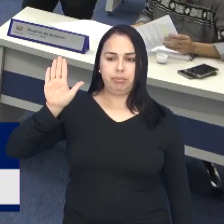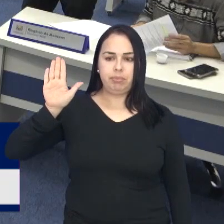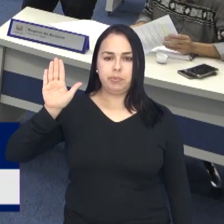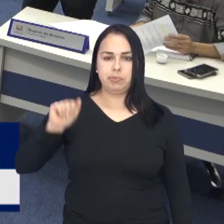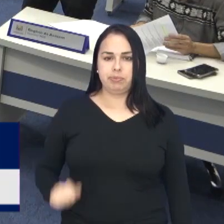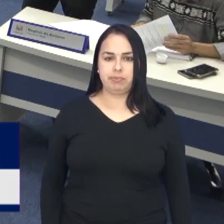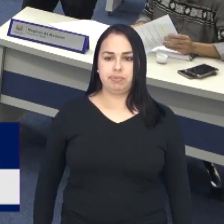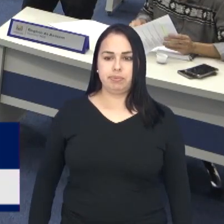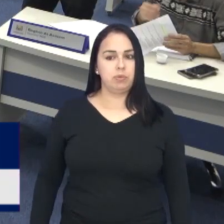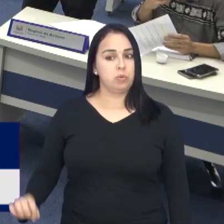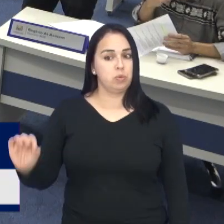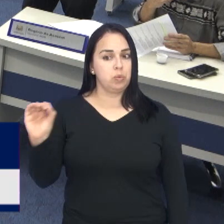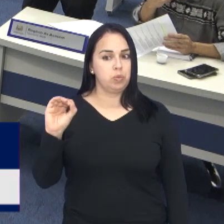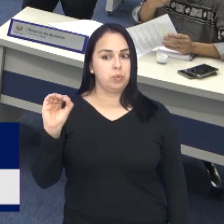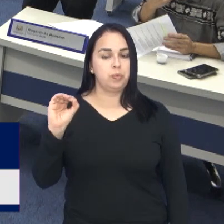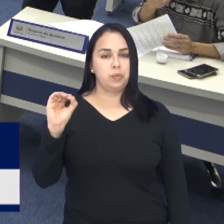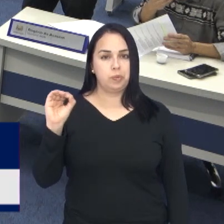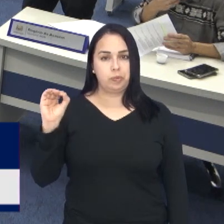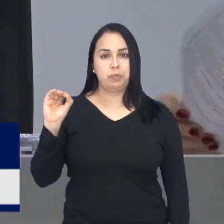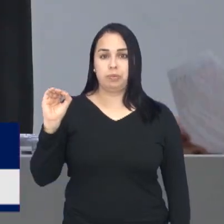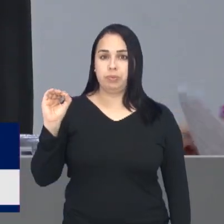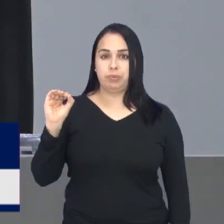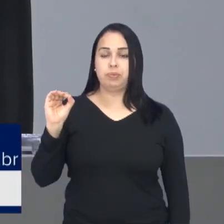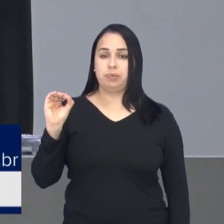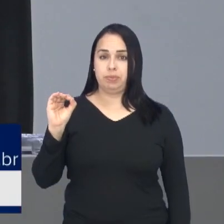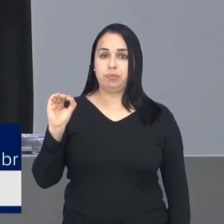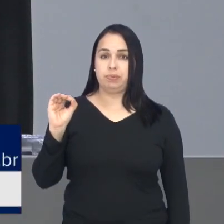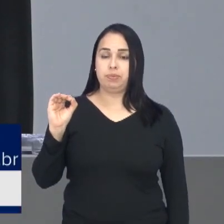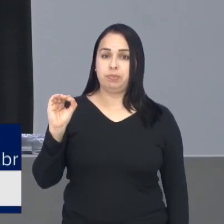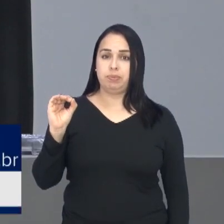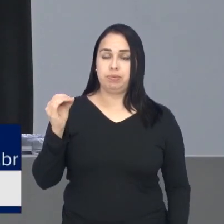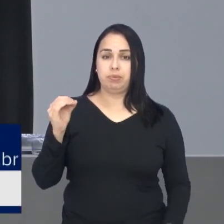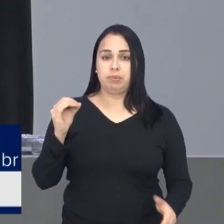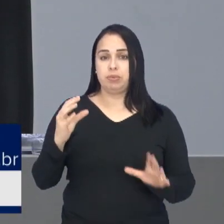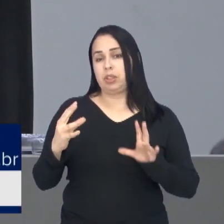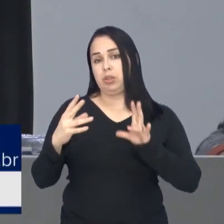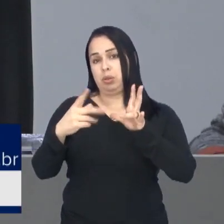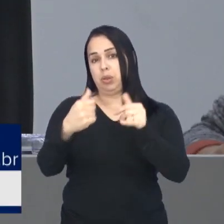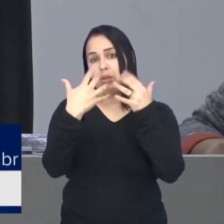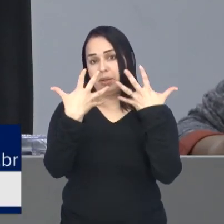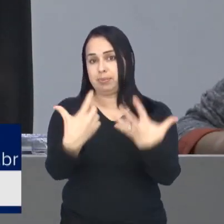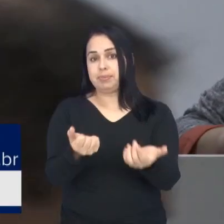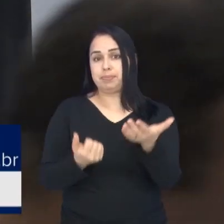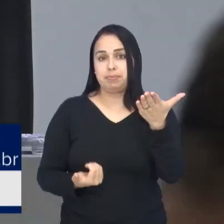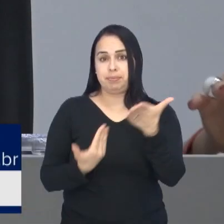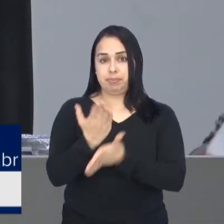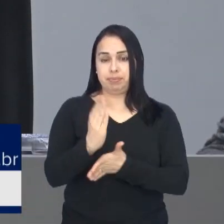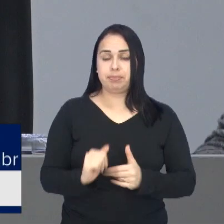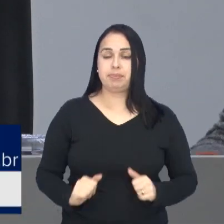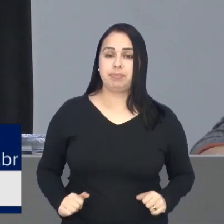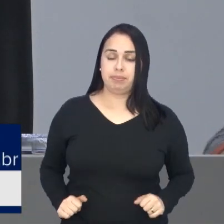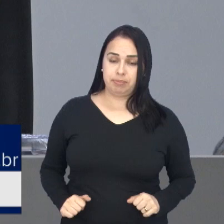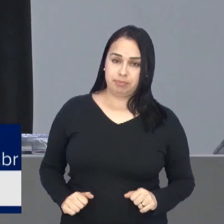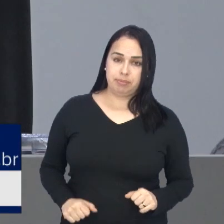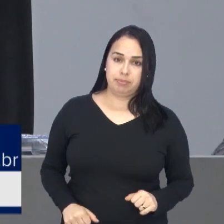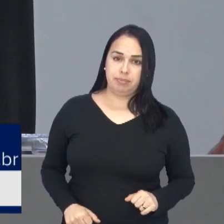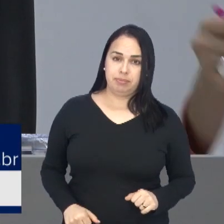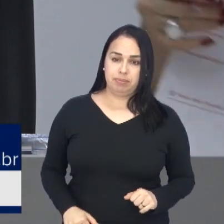manifestam. Nenhum voto contrário, senhor presidente. Sem nenhum voto contrário, está aprovado por unanimidade.